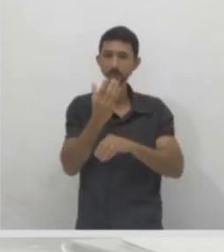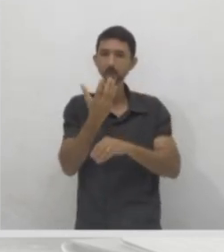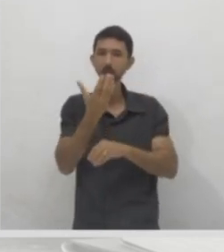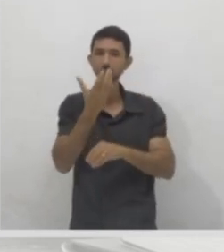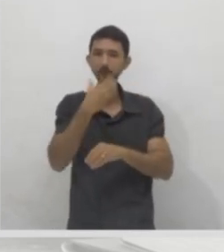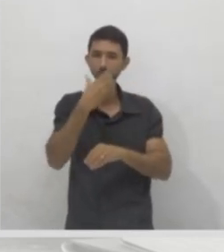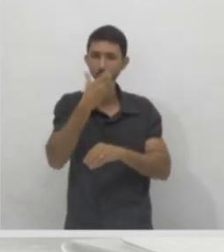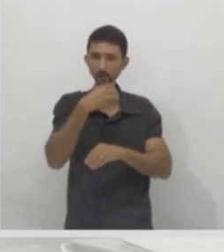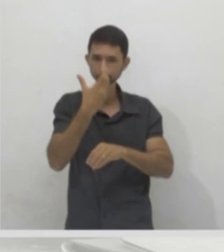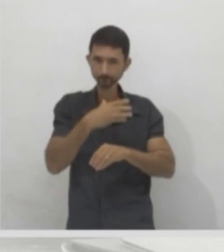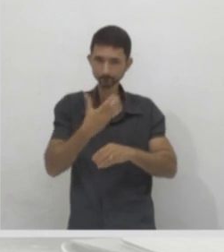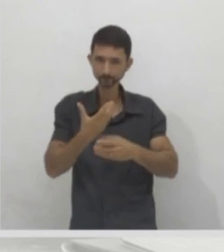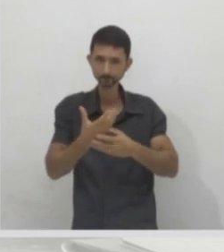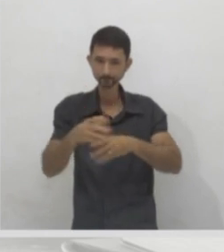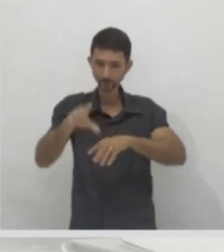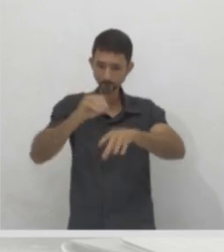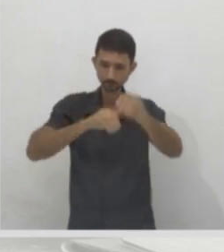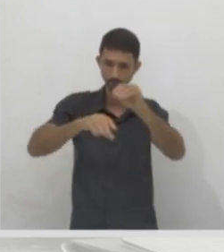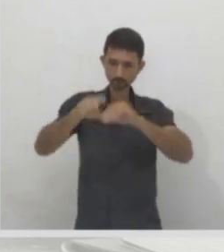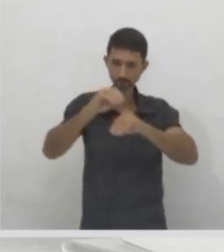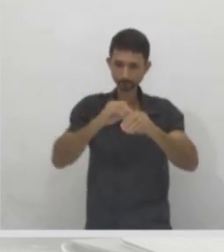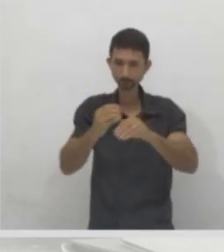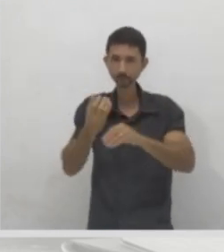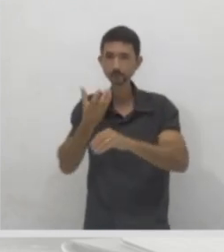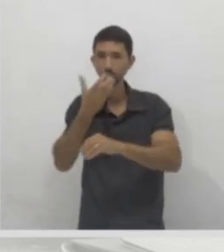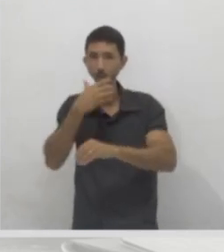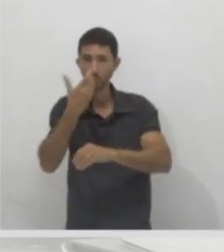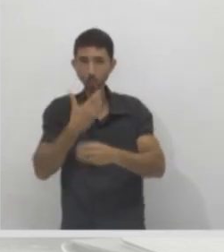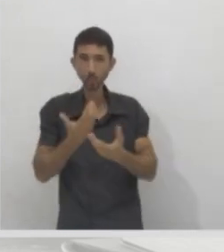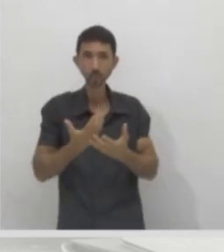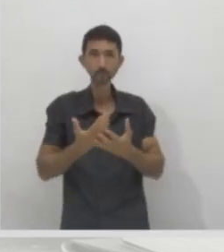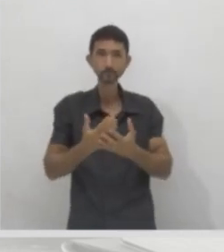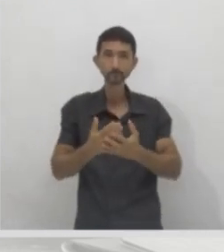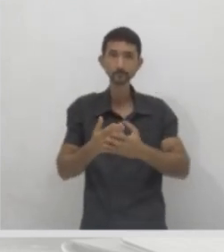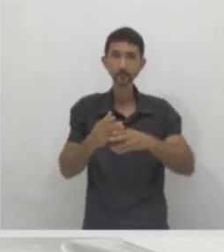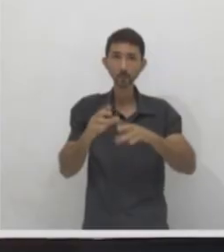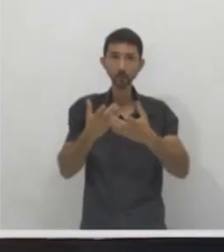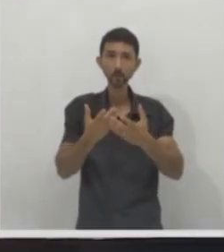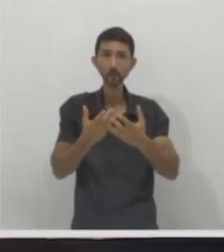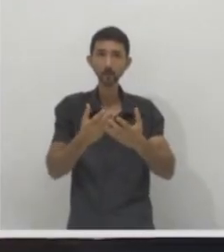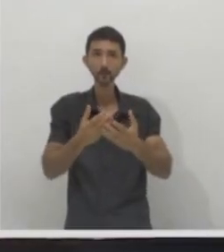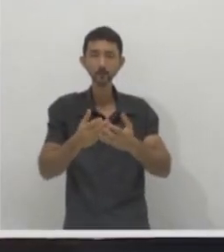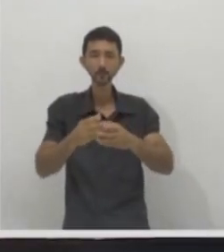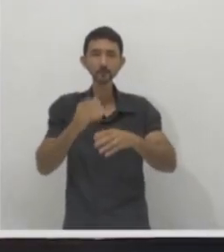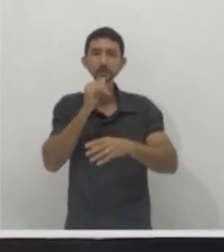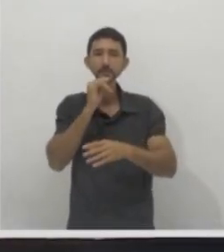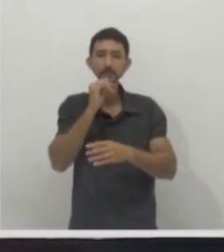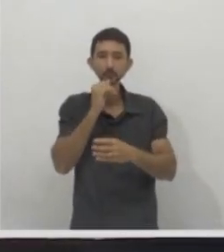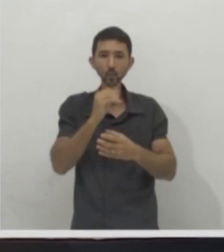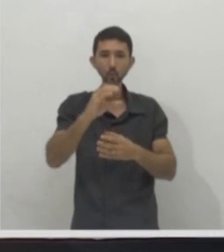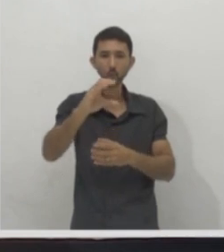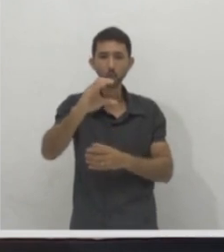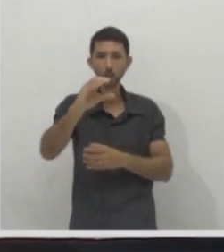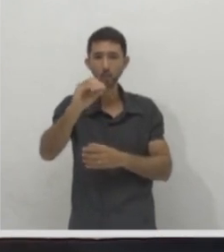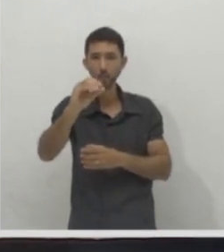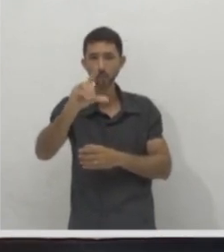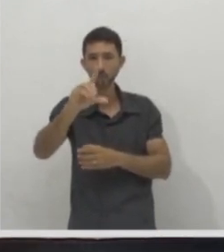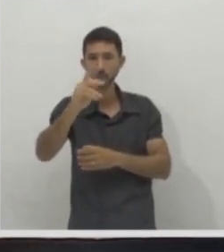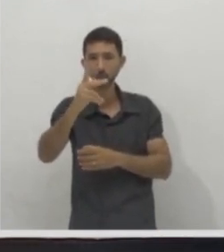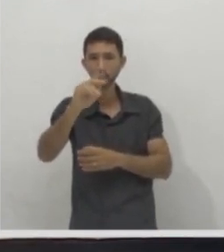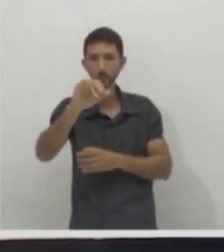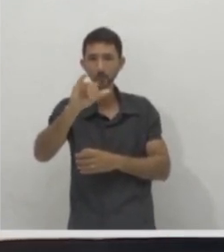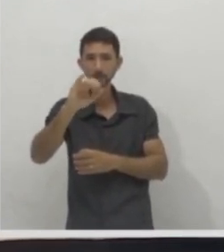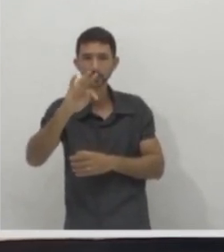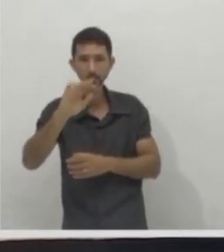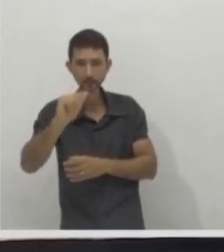Coleta é diferente de colheita. Colheita é quando você faz alguma plantação, você cuida, você semeia, você planta, você